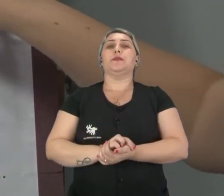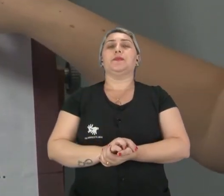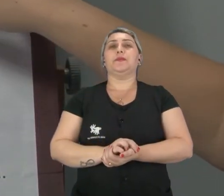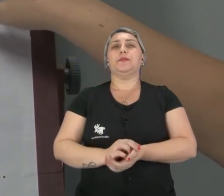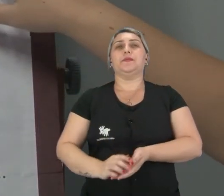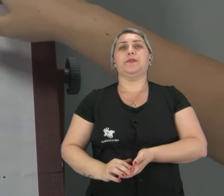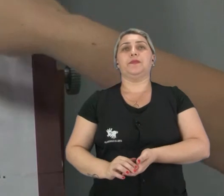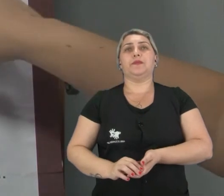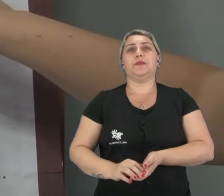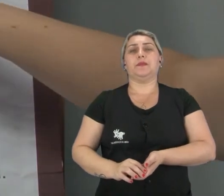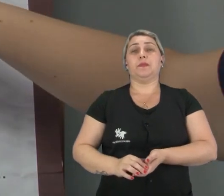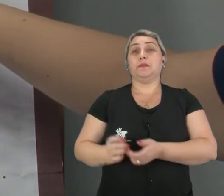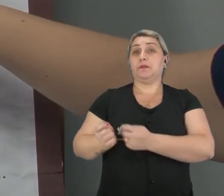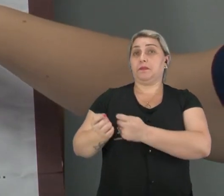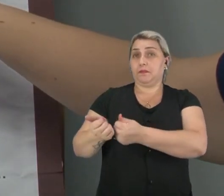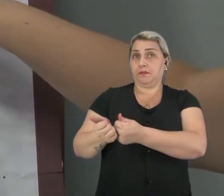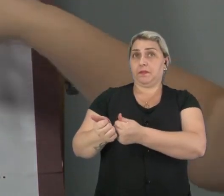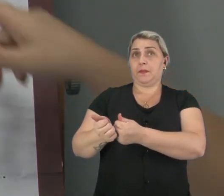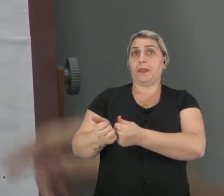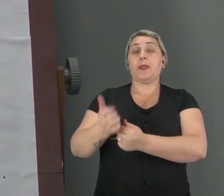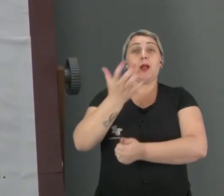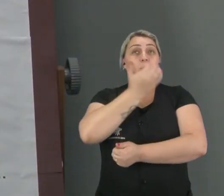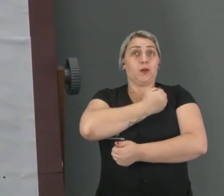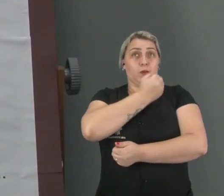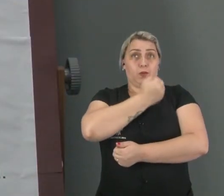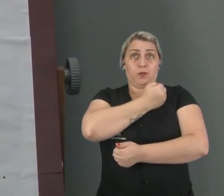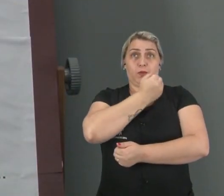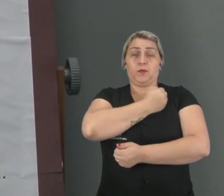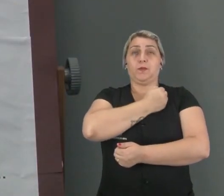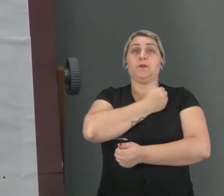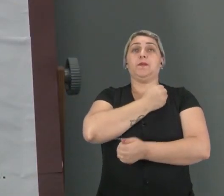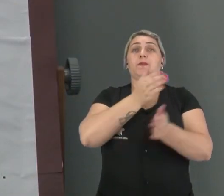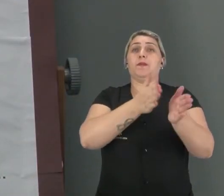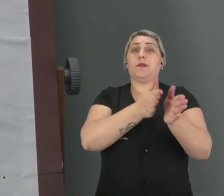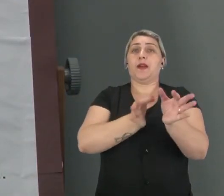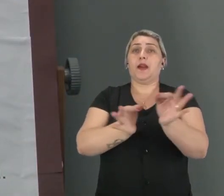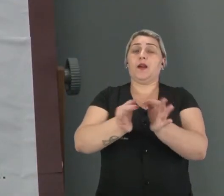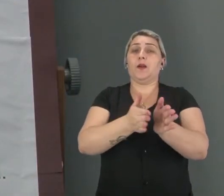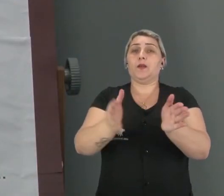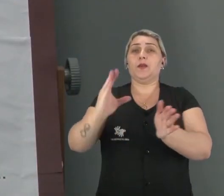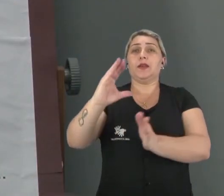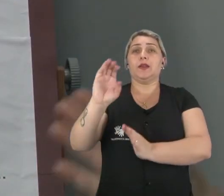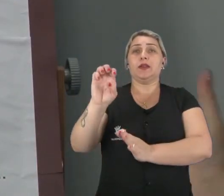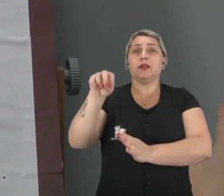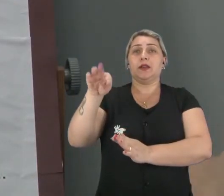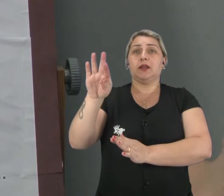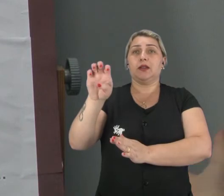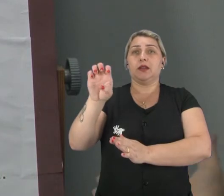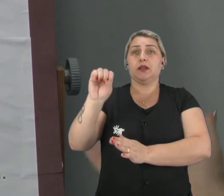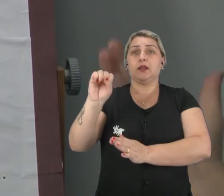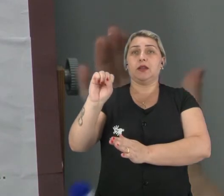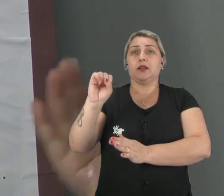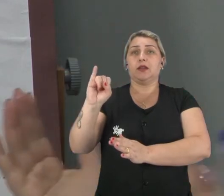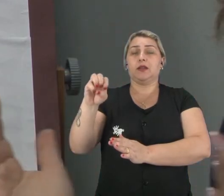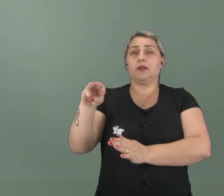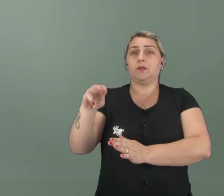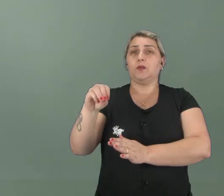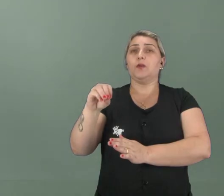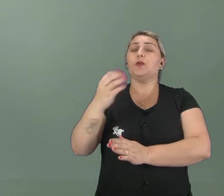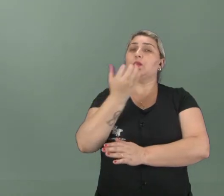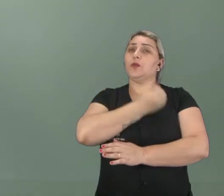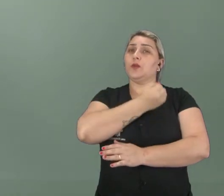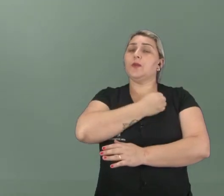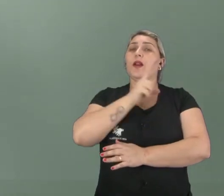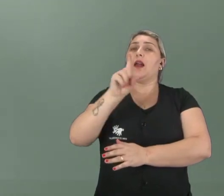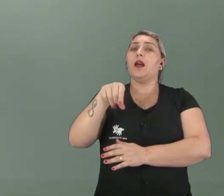Karina. Uma dica: o algarismo que ocupa a ordem dos centésimos do número que indica a